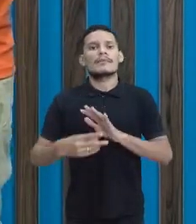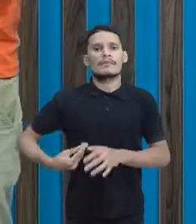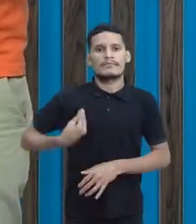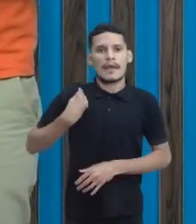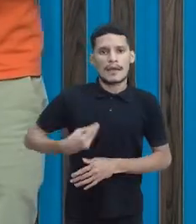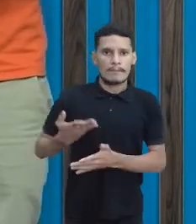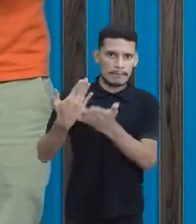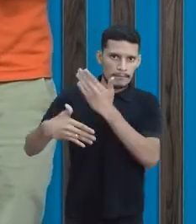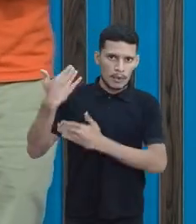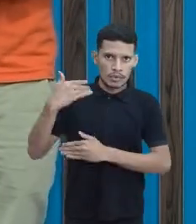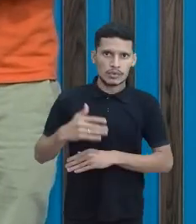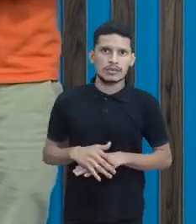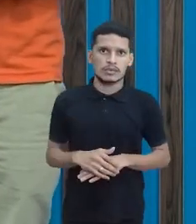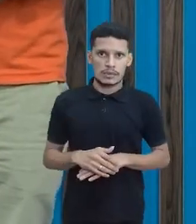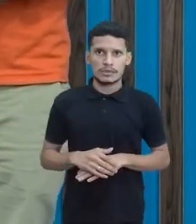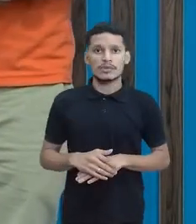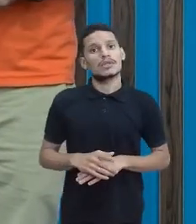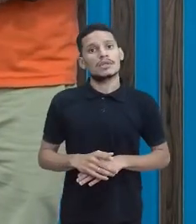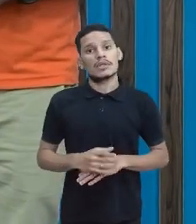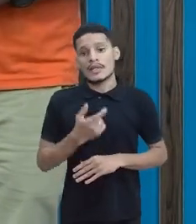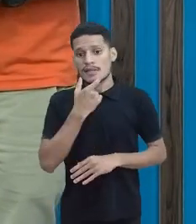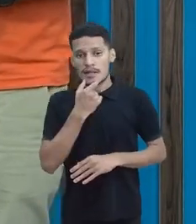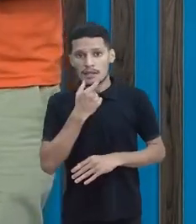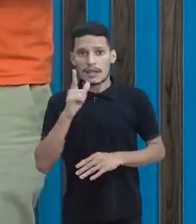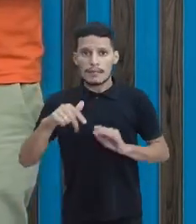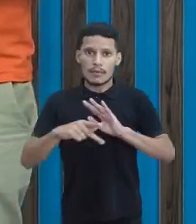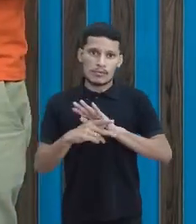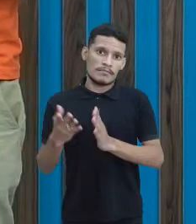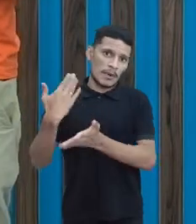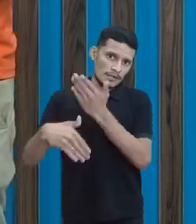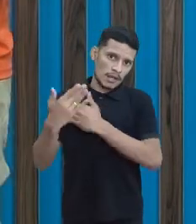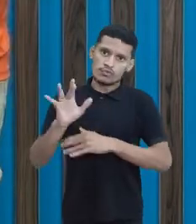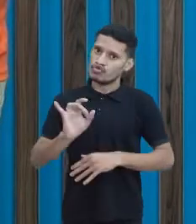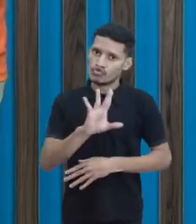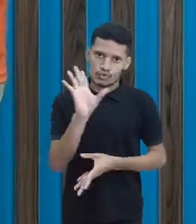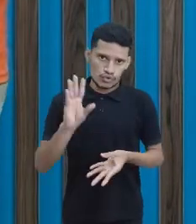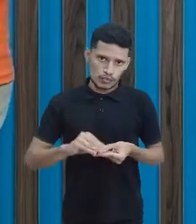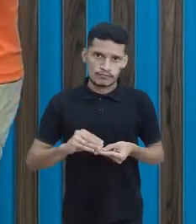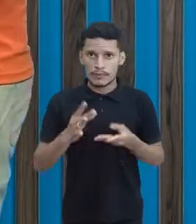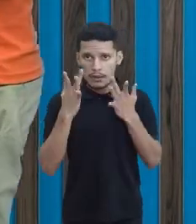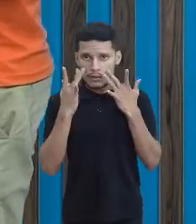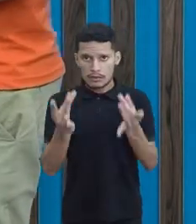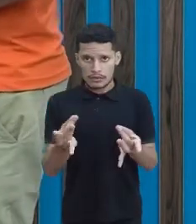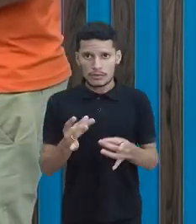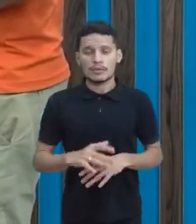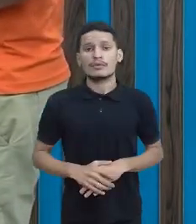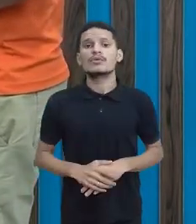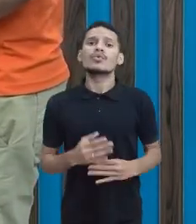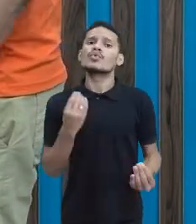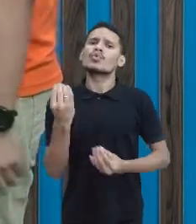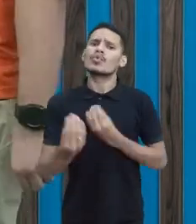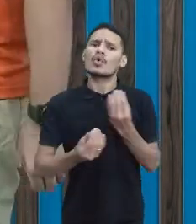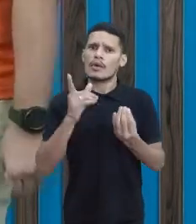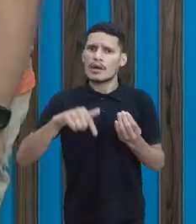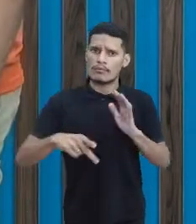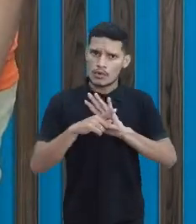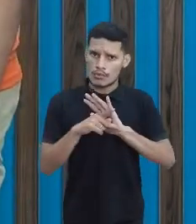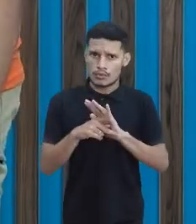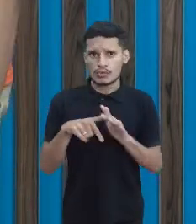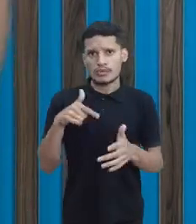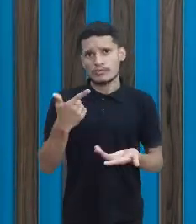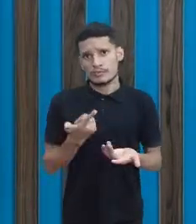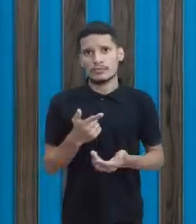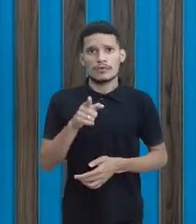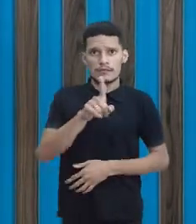Perfect. Vamos usar, na maioria das vezes em inglês, o Present Perfect, então é bom ficar atento a ele. Como funciona ele? Ó? Você usa o